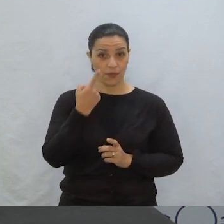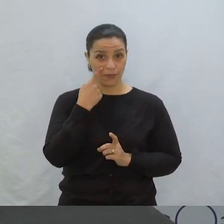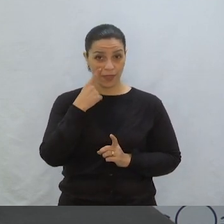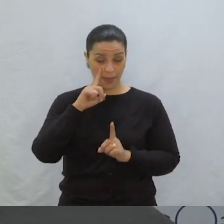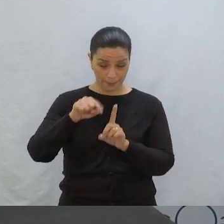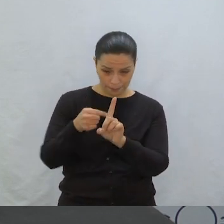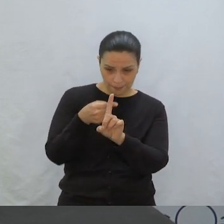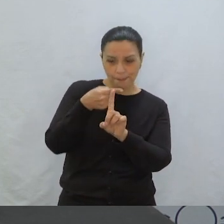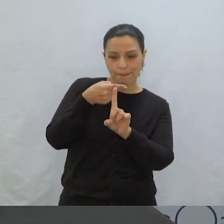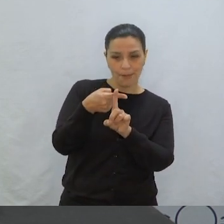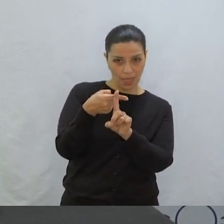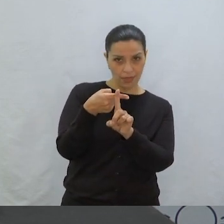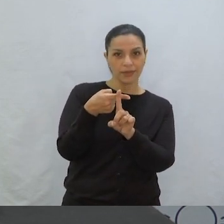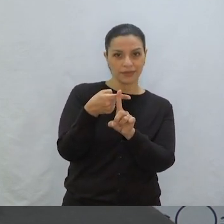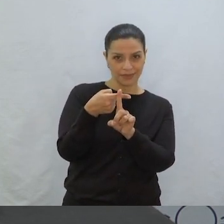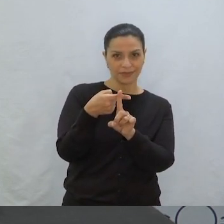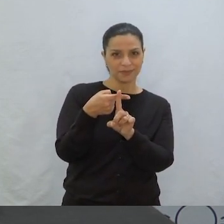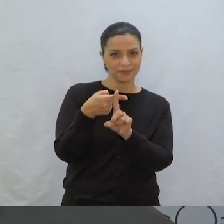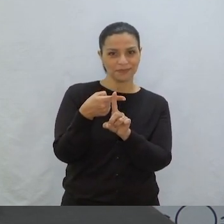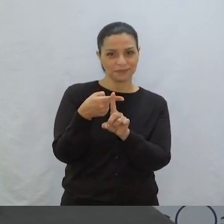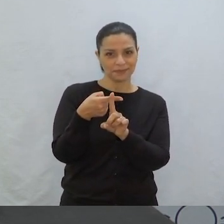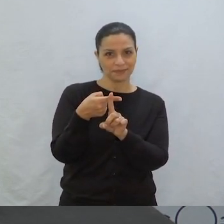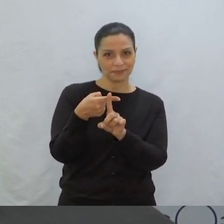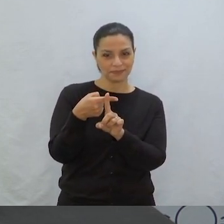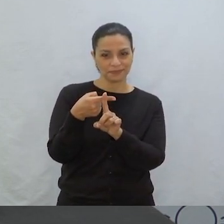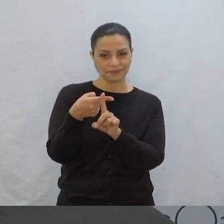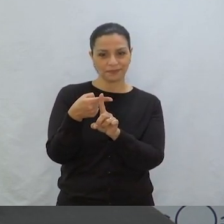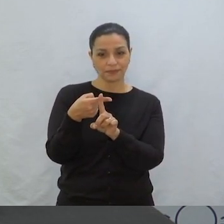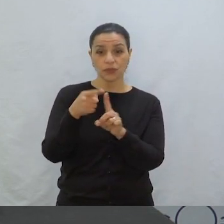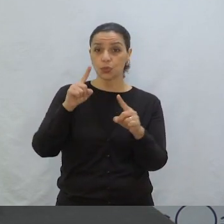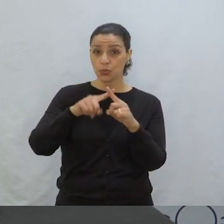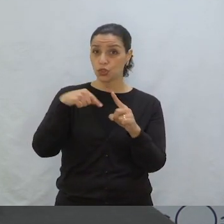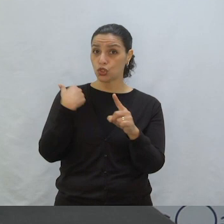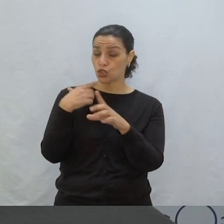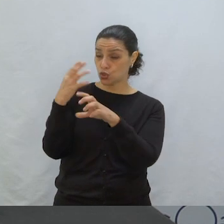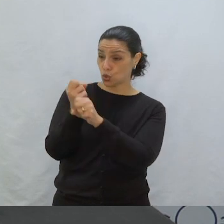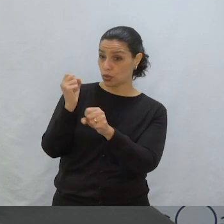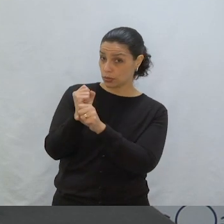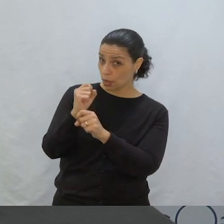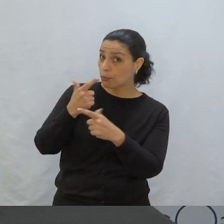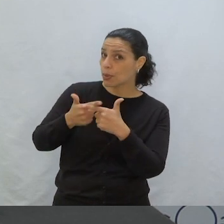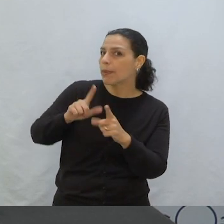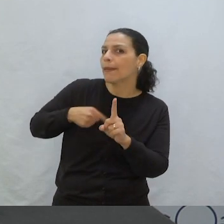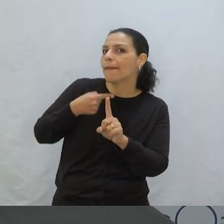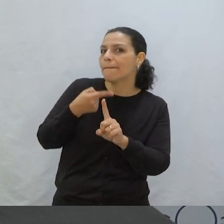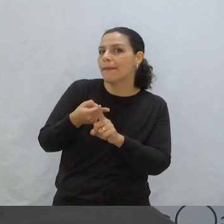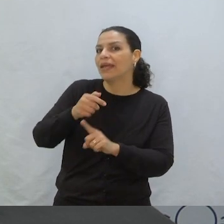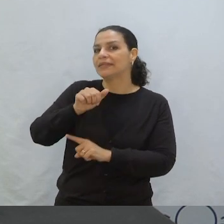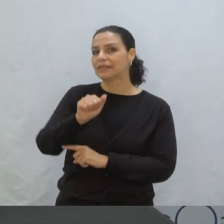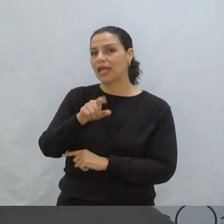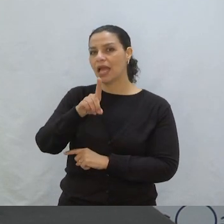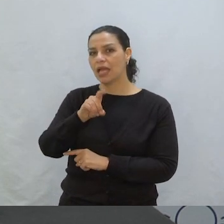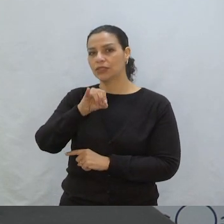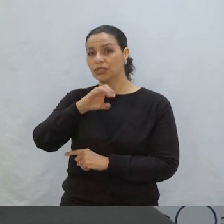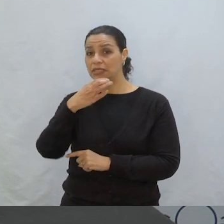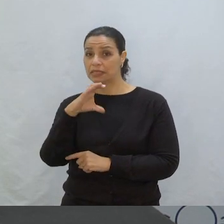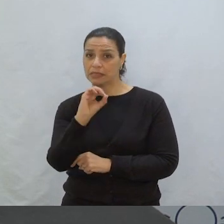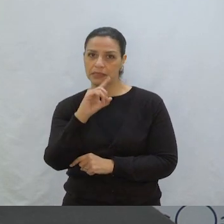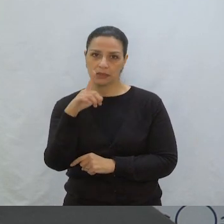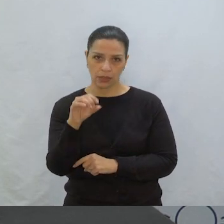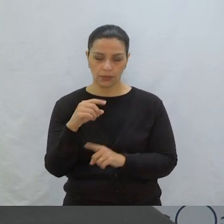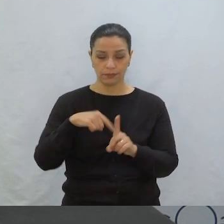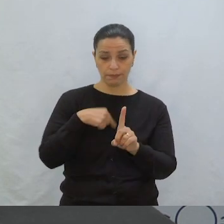4. Então, vamos colocar o sinal de mais, né? Porque nós estamos resolvendo problemas de